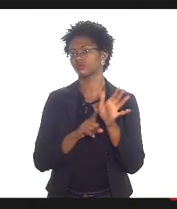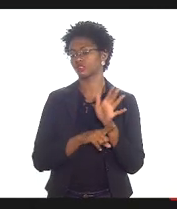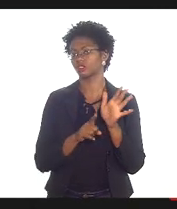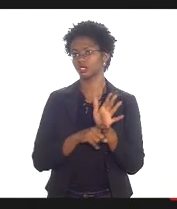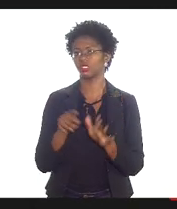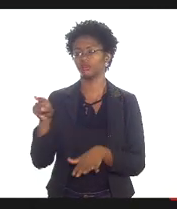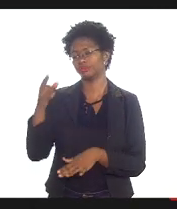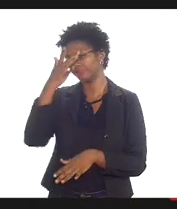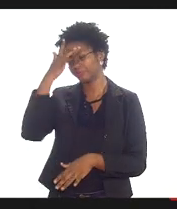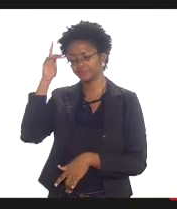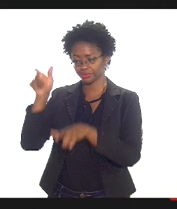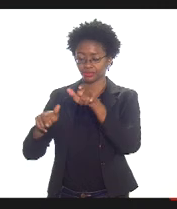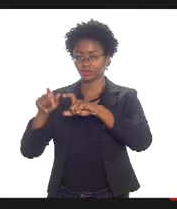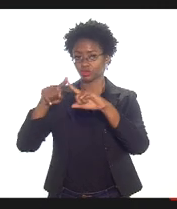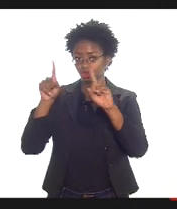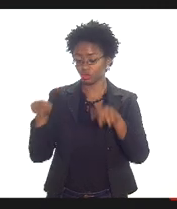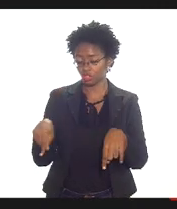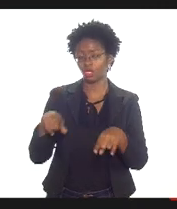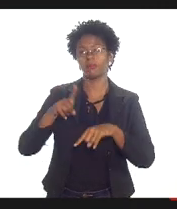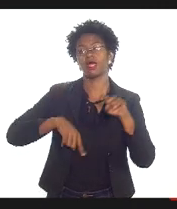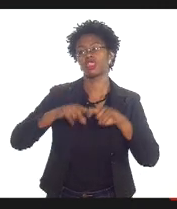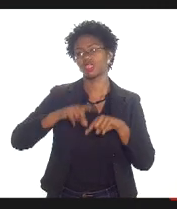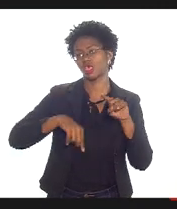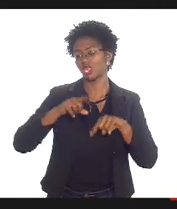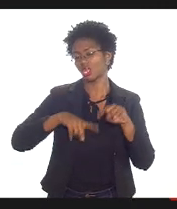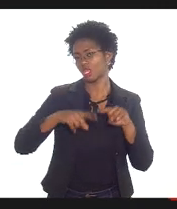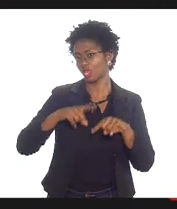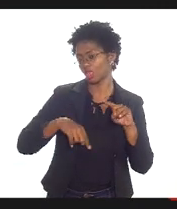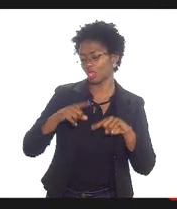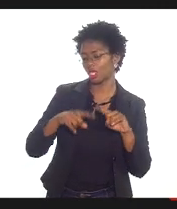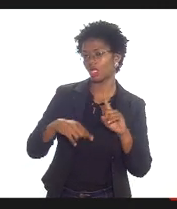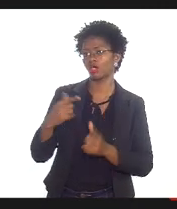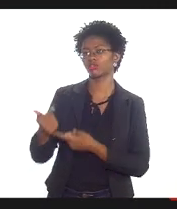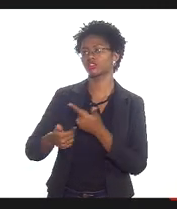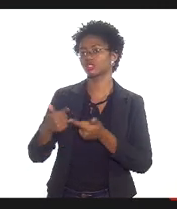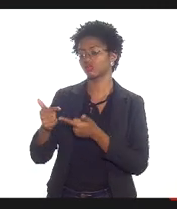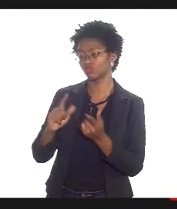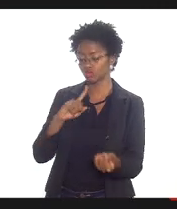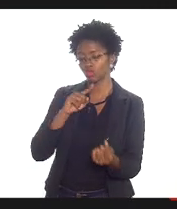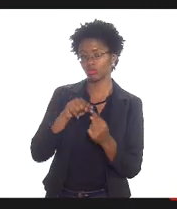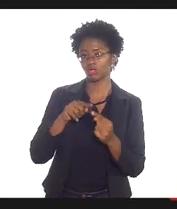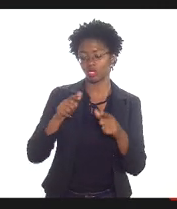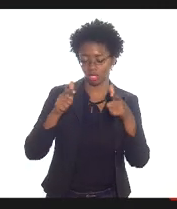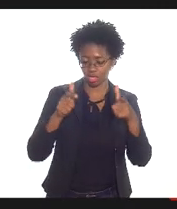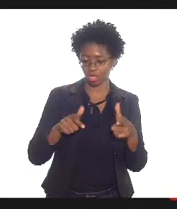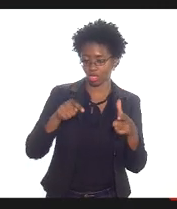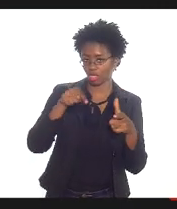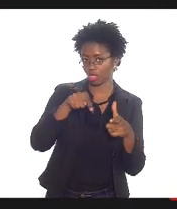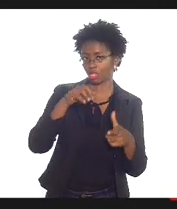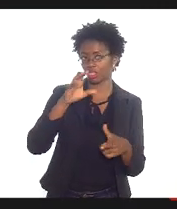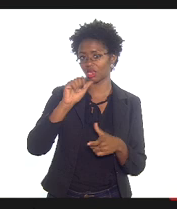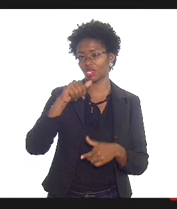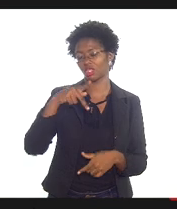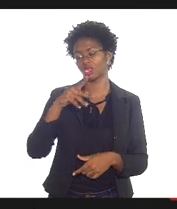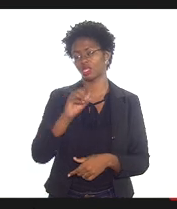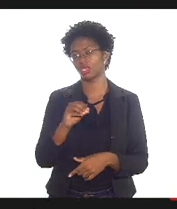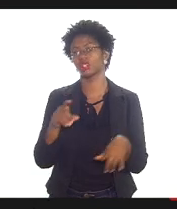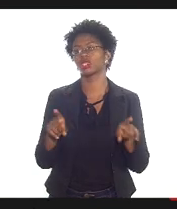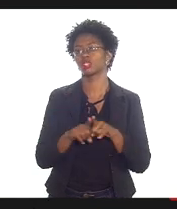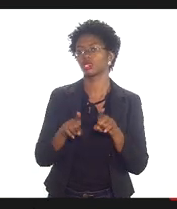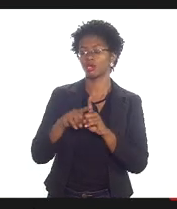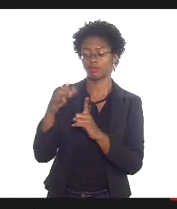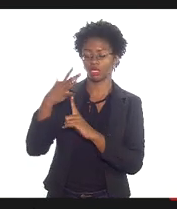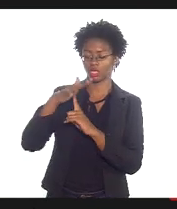de obra, materiais, serviços diretamente relacionados ao campo. E aí, por exemplo, serviços de